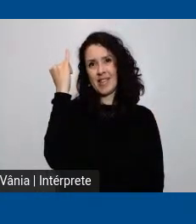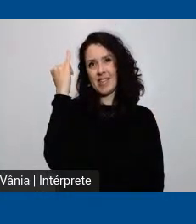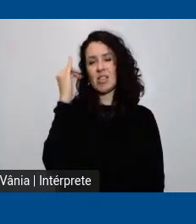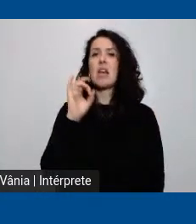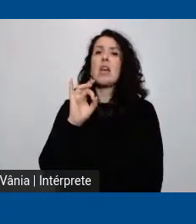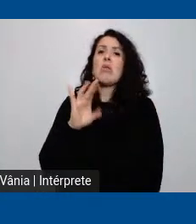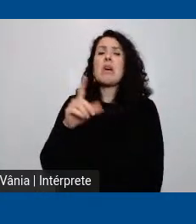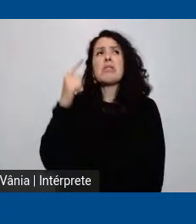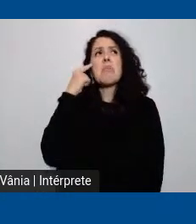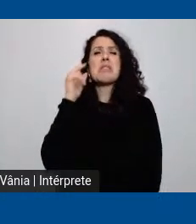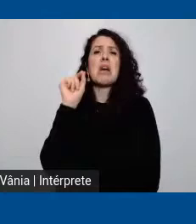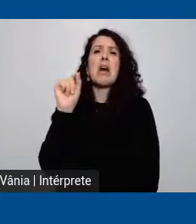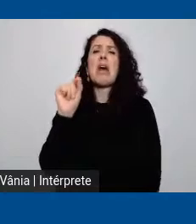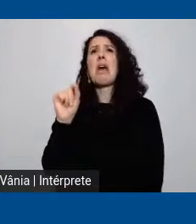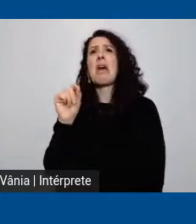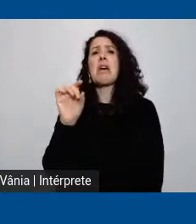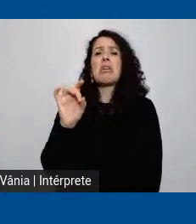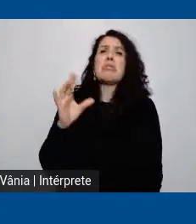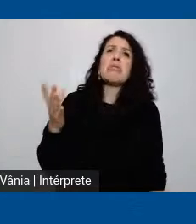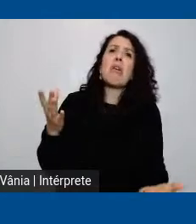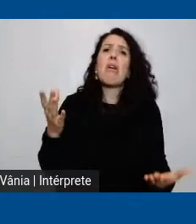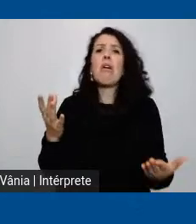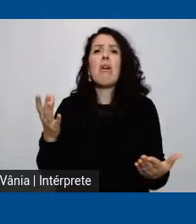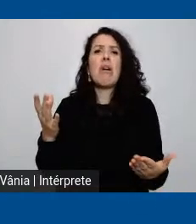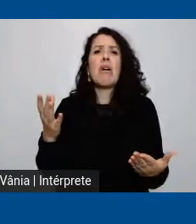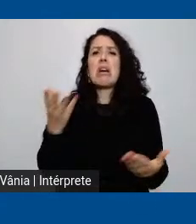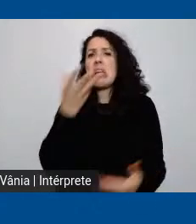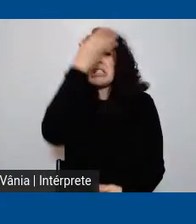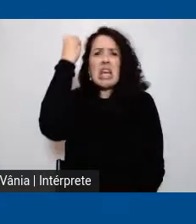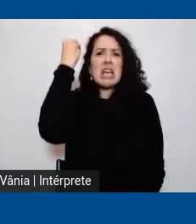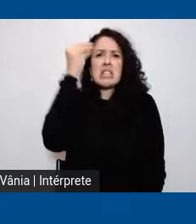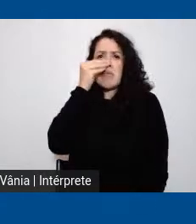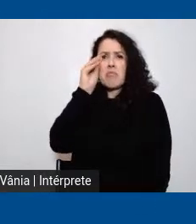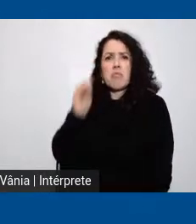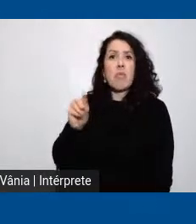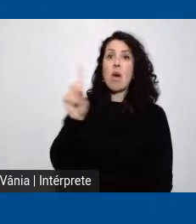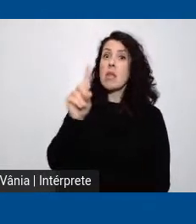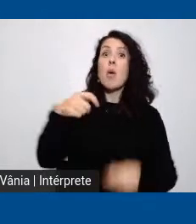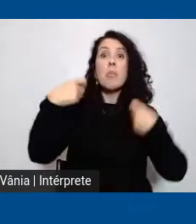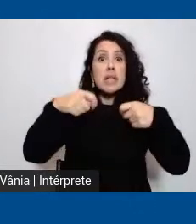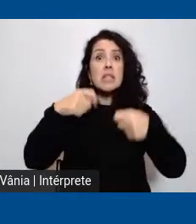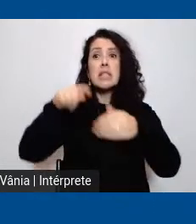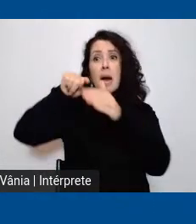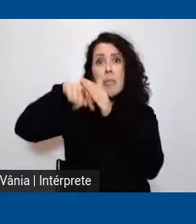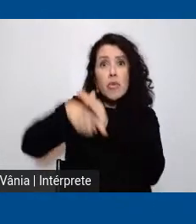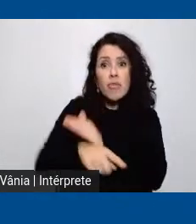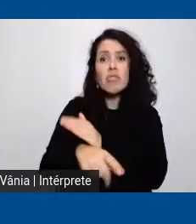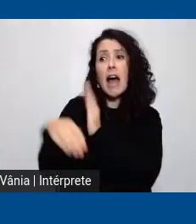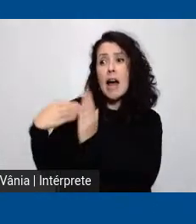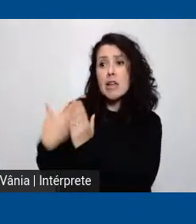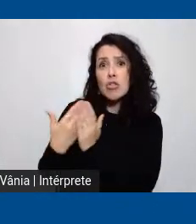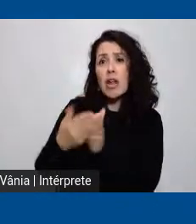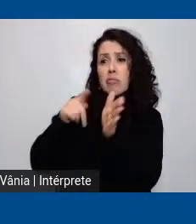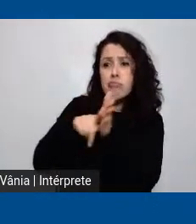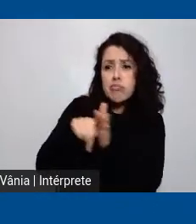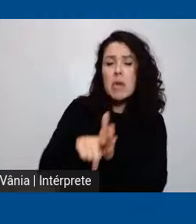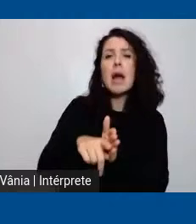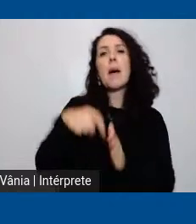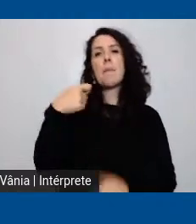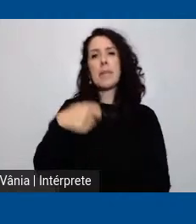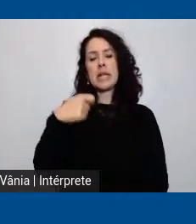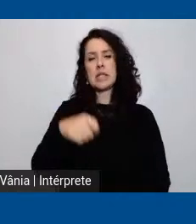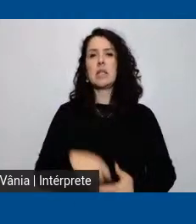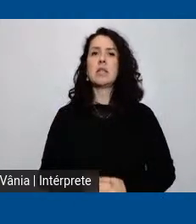coisa mais que pode ser esquecida, tem que ser aprofundada. E eu acho, vejo com